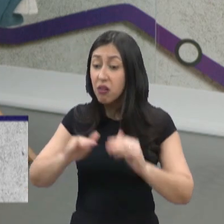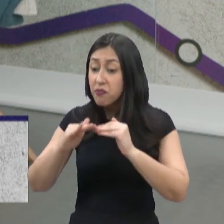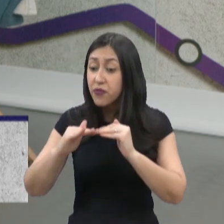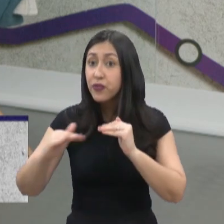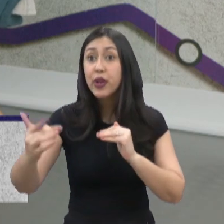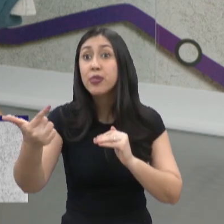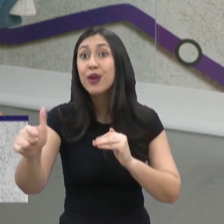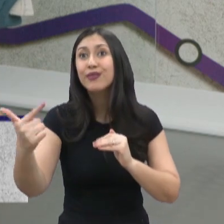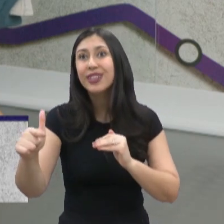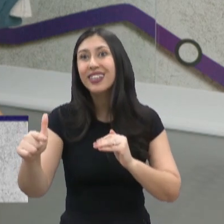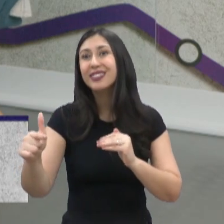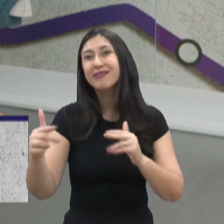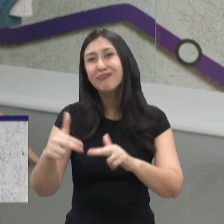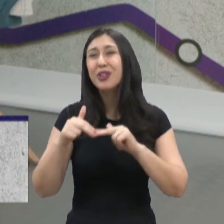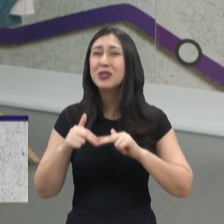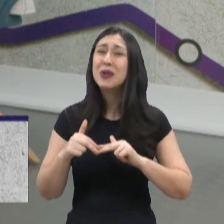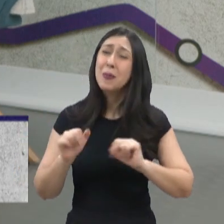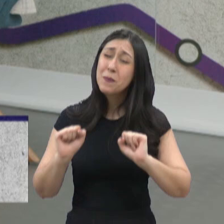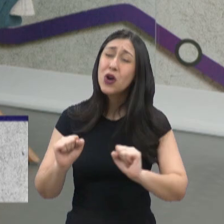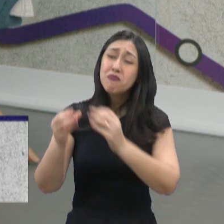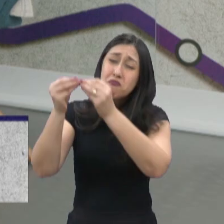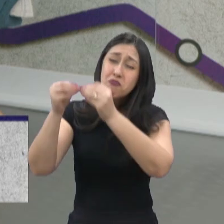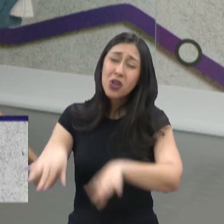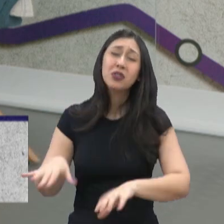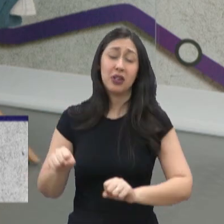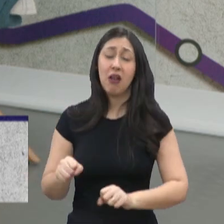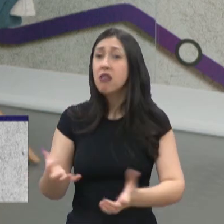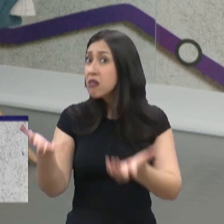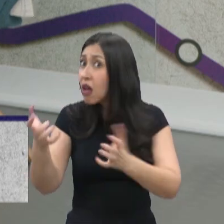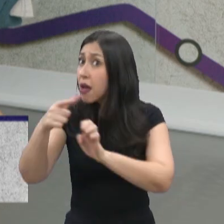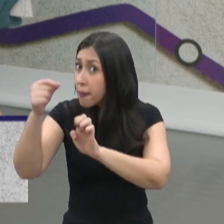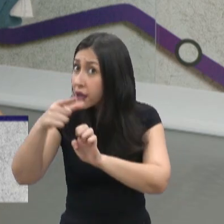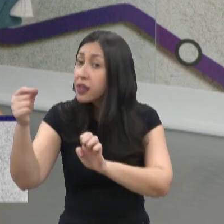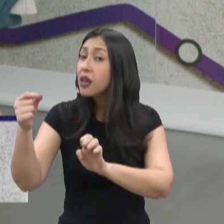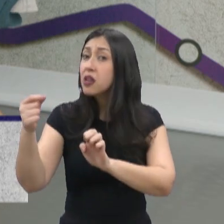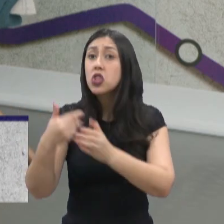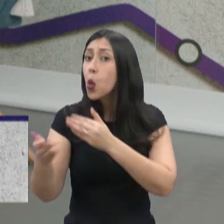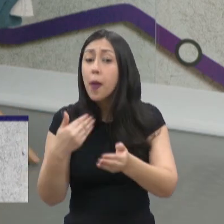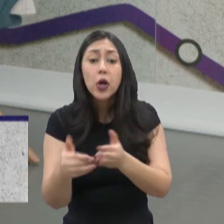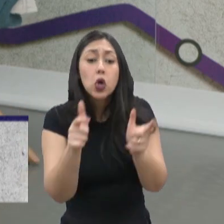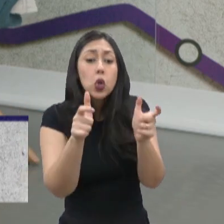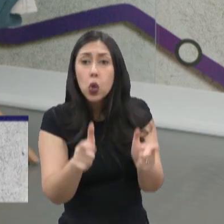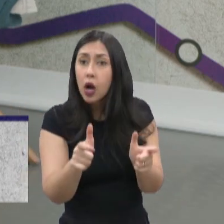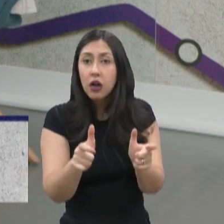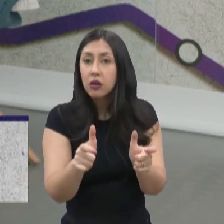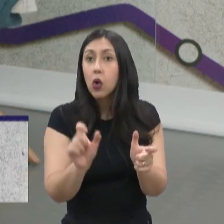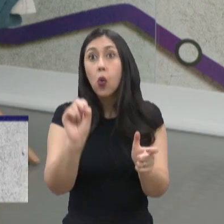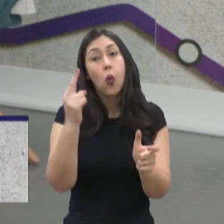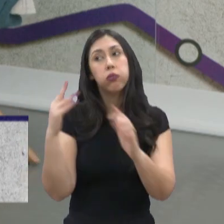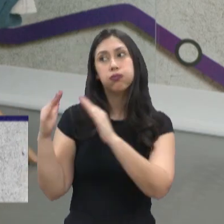acaba fazendo uma troca ruim de sair do CLT. Então, assim, quem quer empreender, seja no espaço físico ou na prestação de serviço a